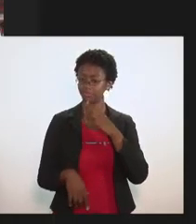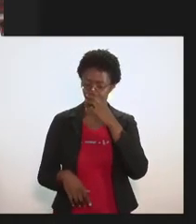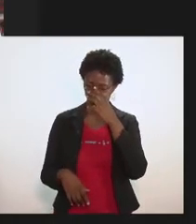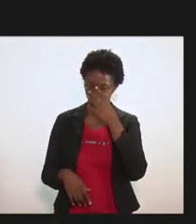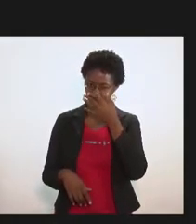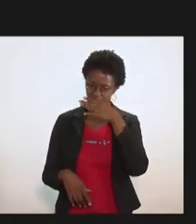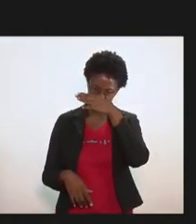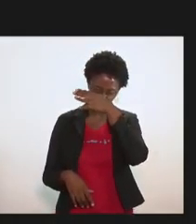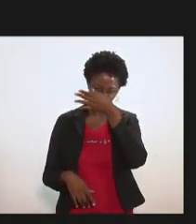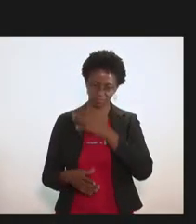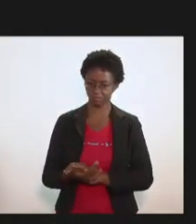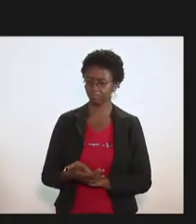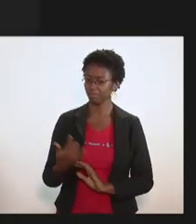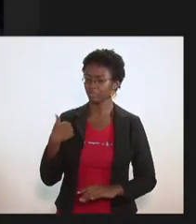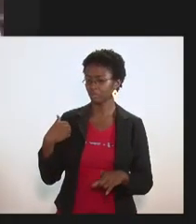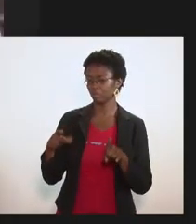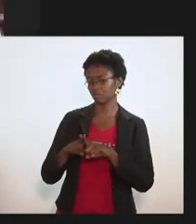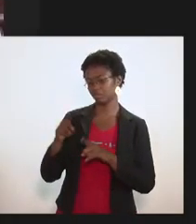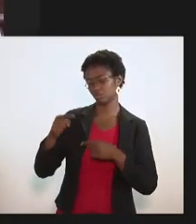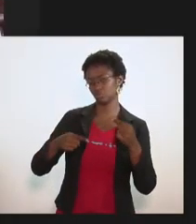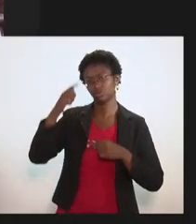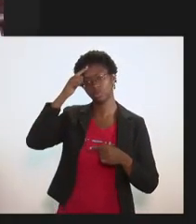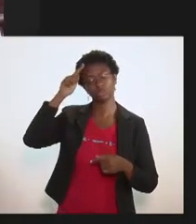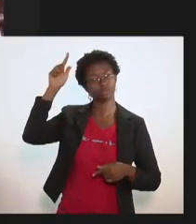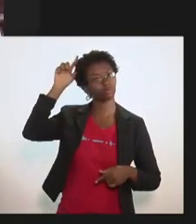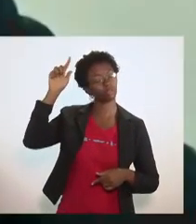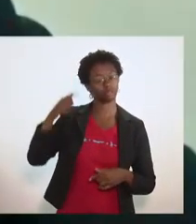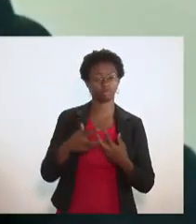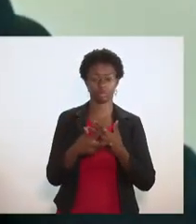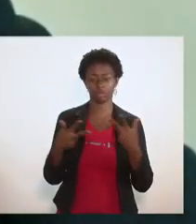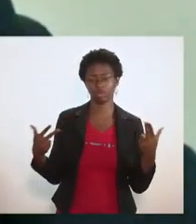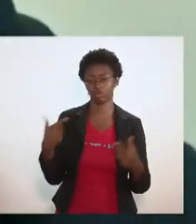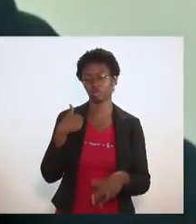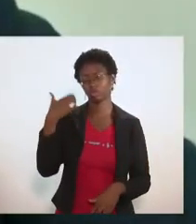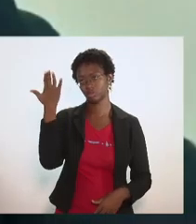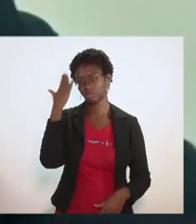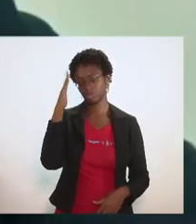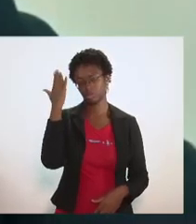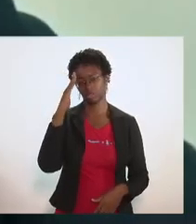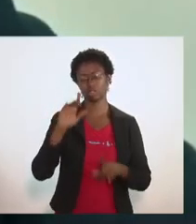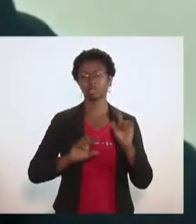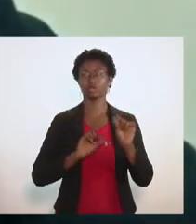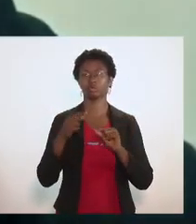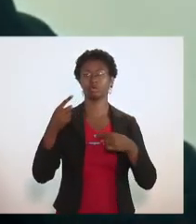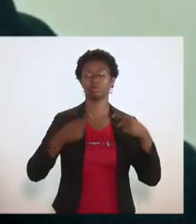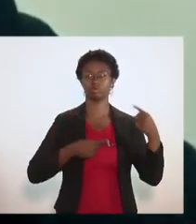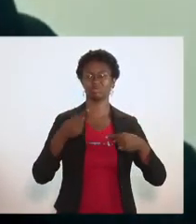Em discussão, alguém ainda mais para discutir? Deputado Márcio Pacheco. Quero discutir.